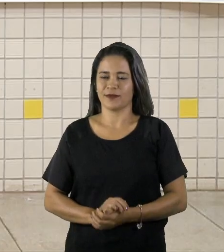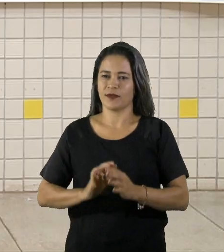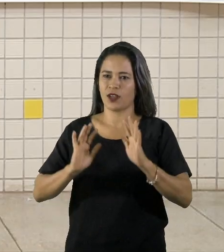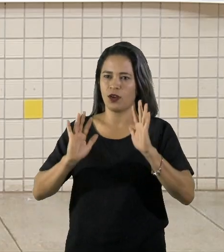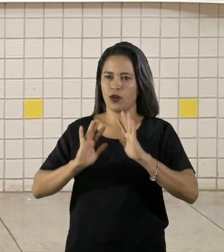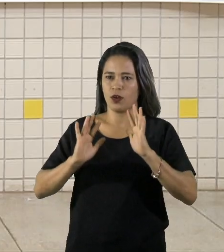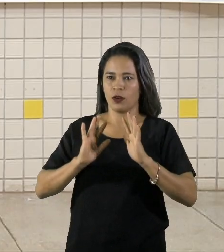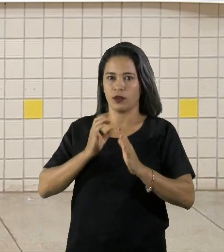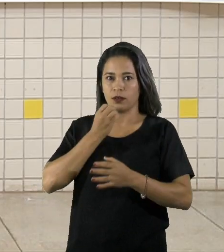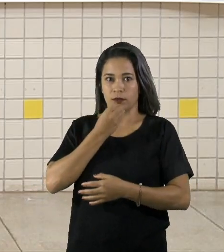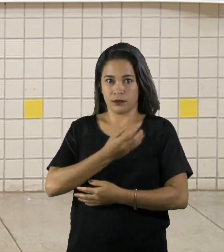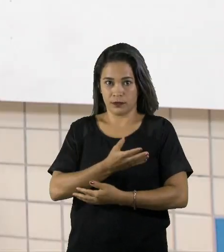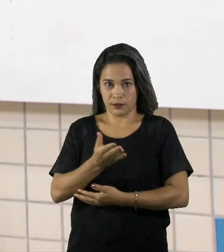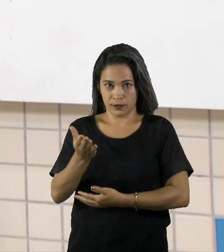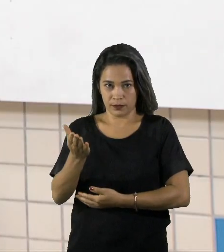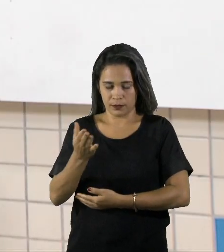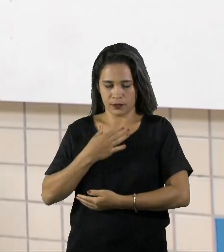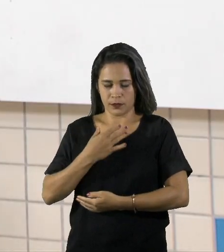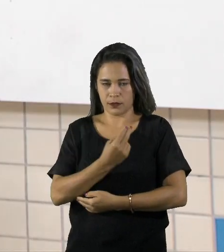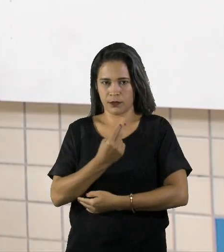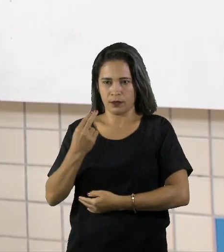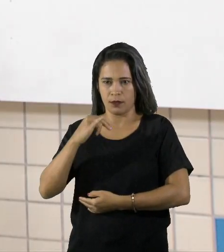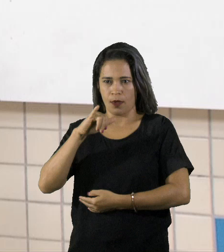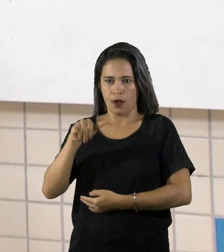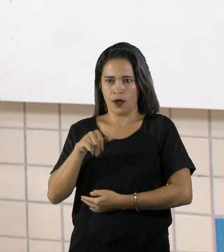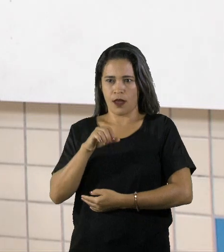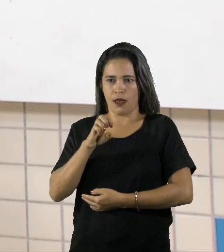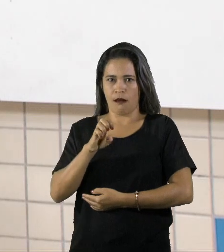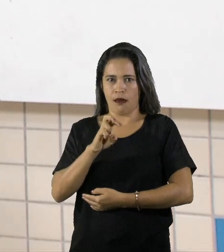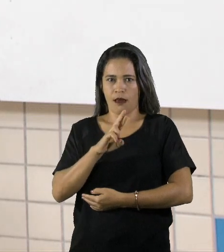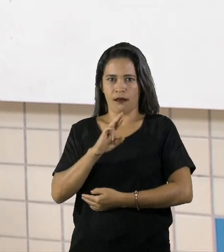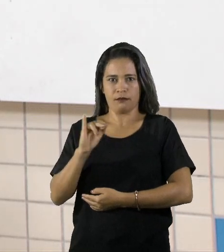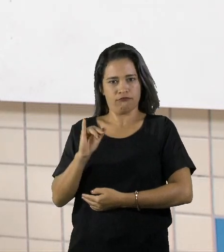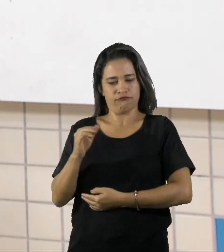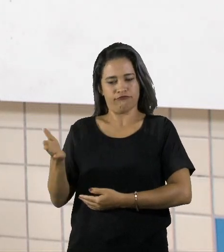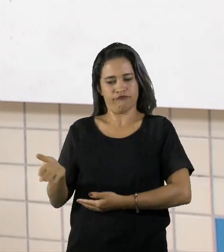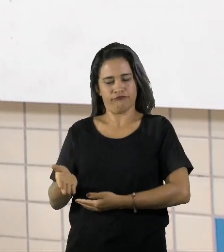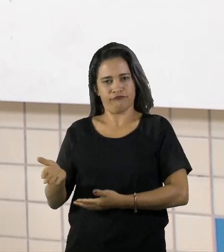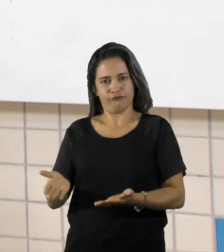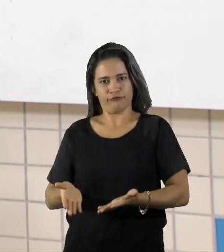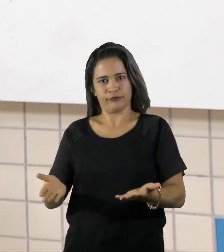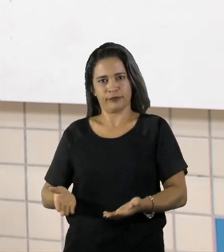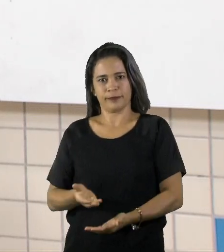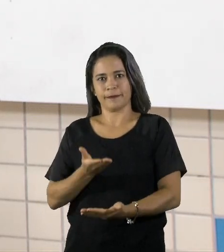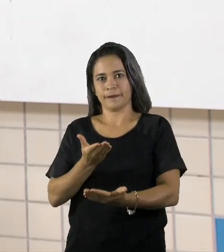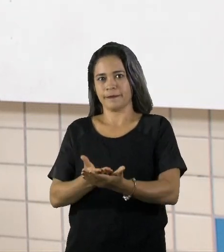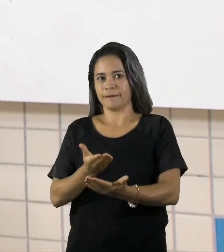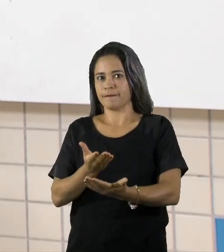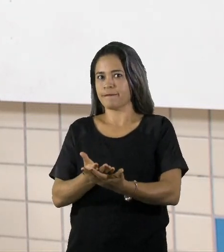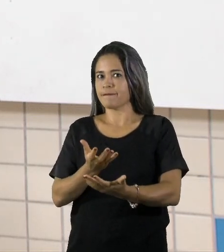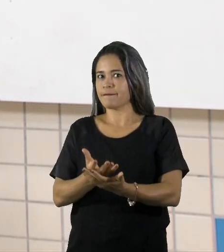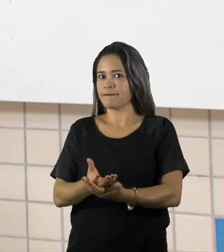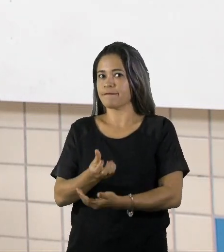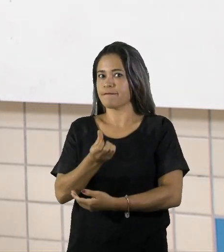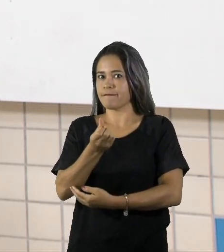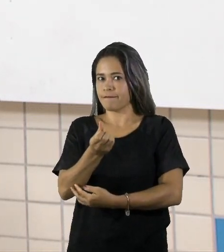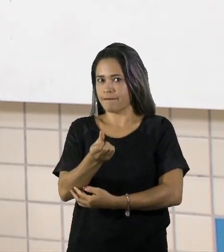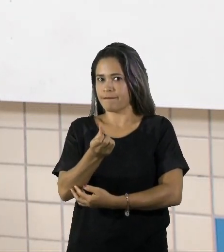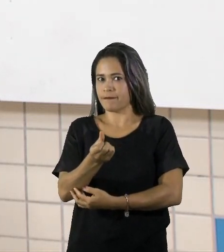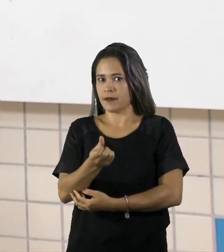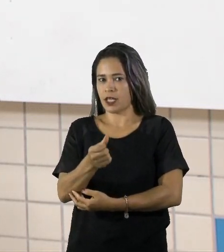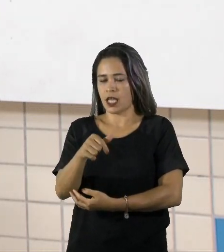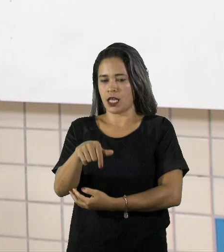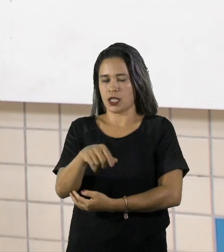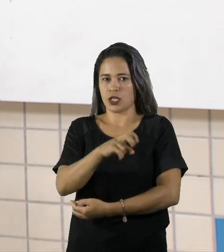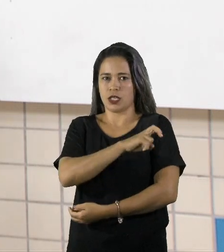Olá, tudo bem com vocês? Meu nome é Gerry e esta é a nossa sexta aula de ciências para os alunos do quinto ano aqui de